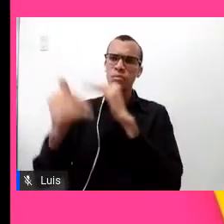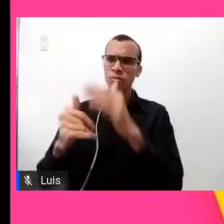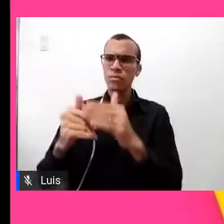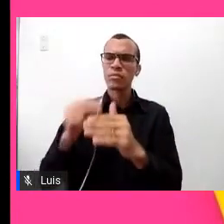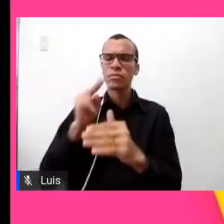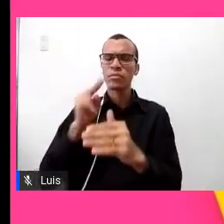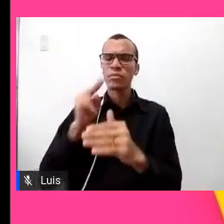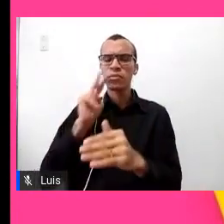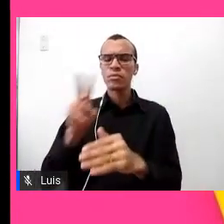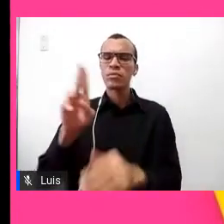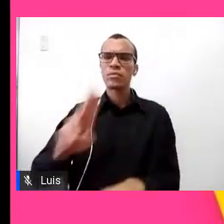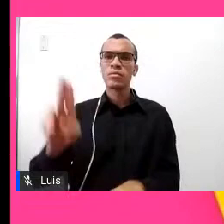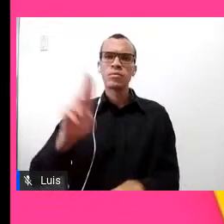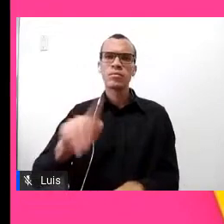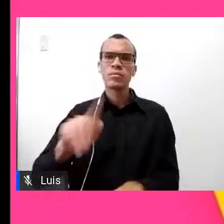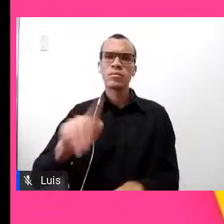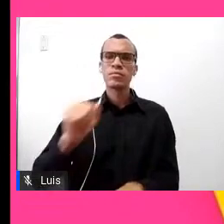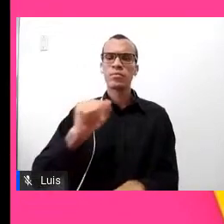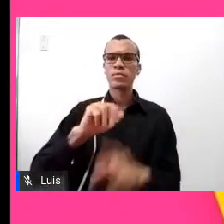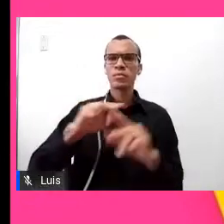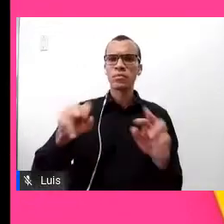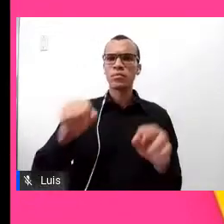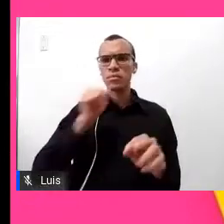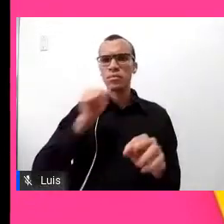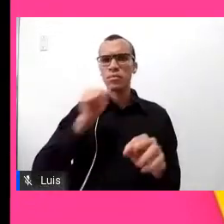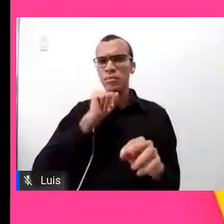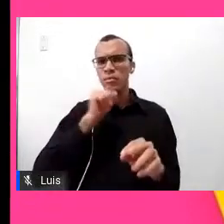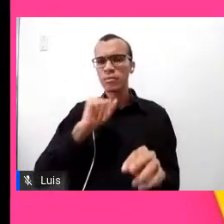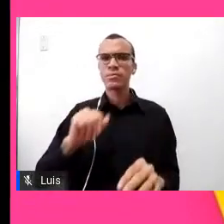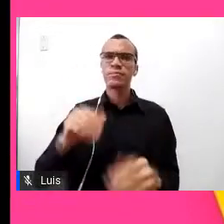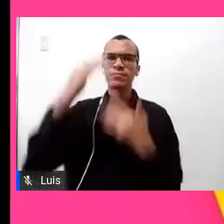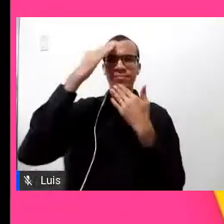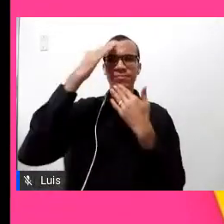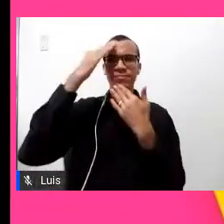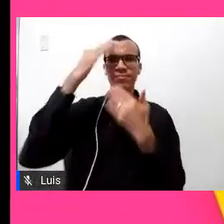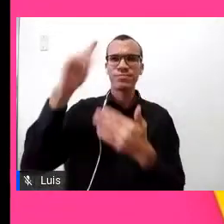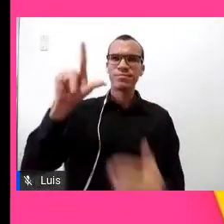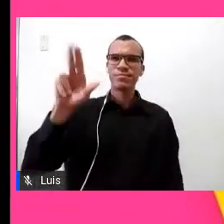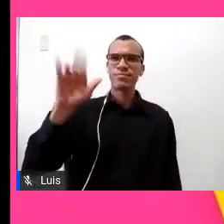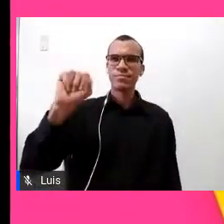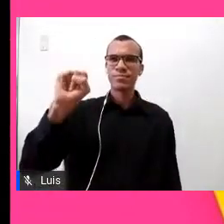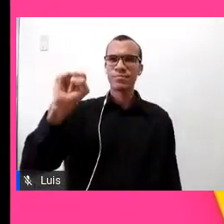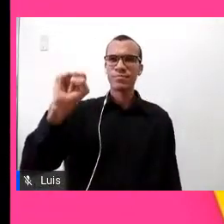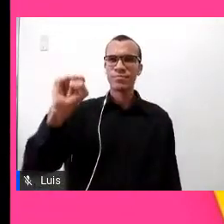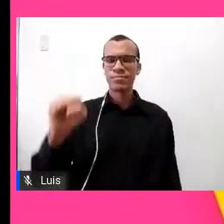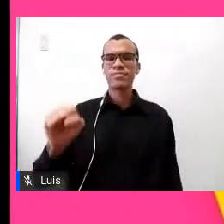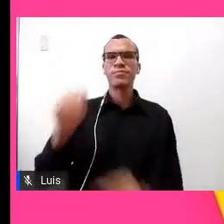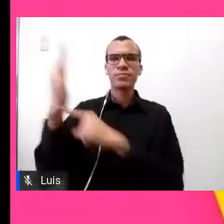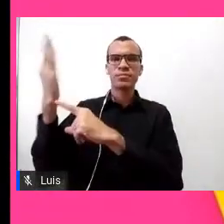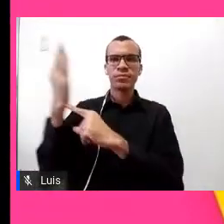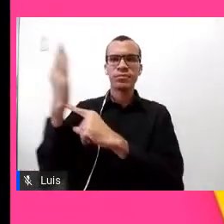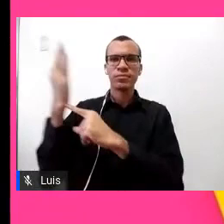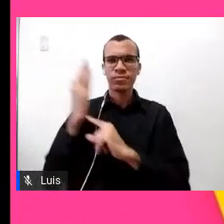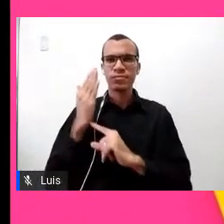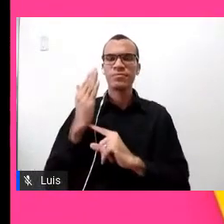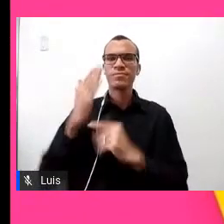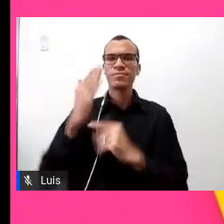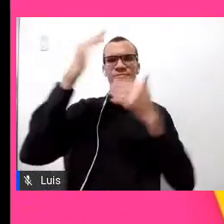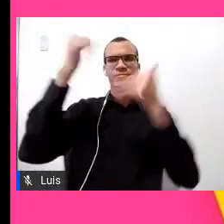o objetivo, tá? Pessoal, vou agradecer ao Luiz aí pela ajuda. Muito